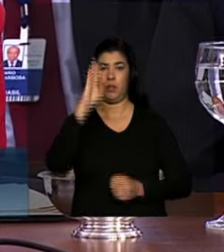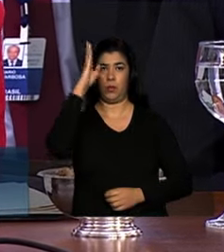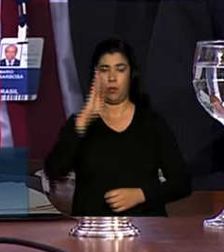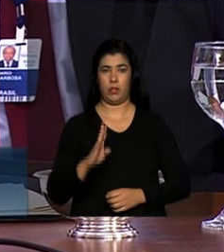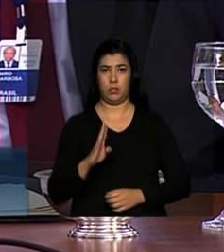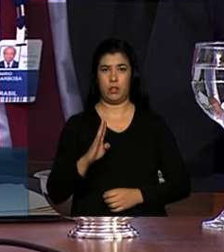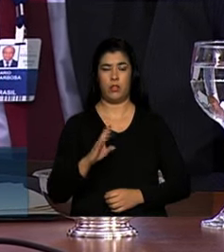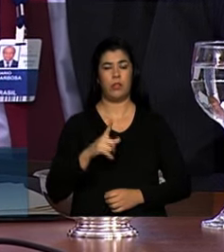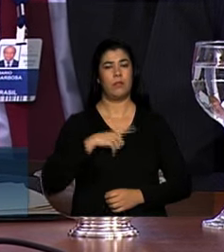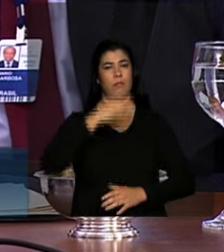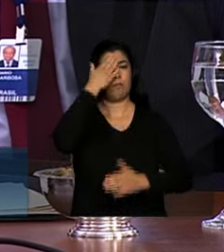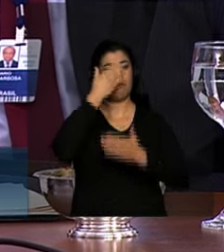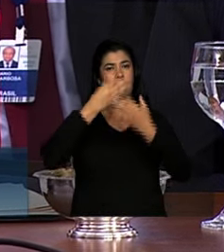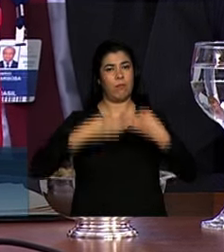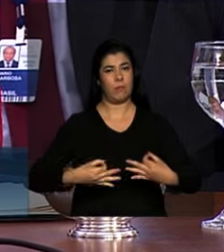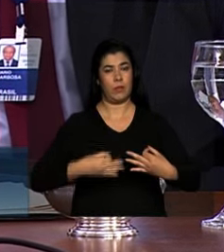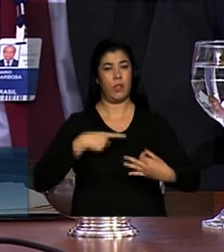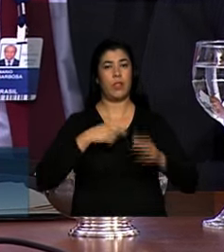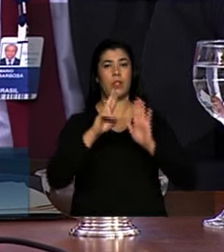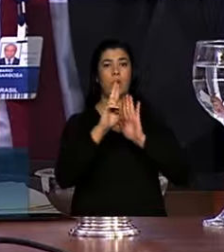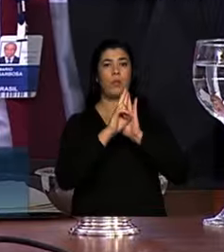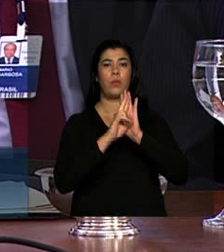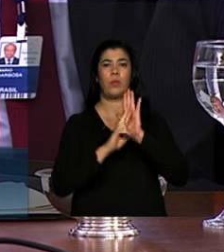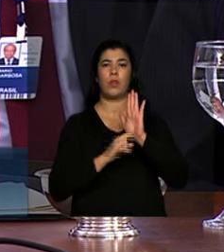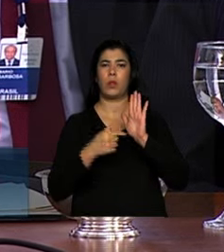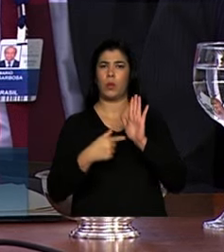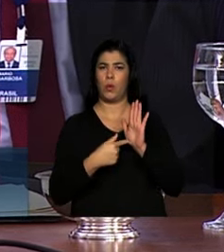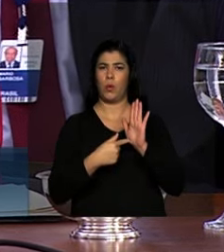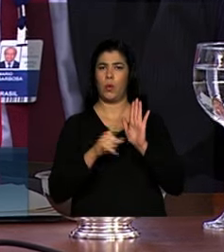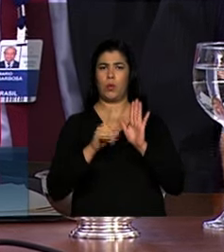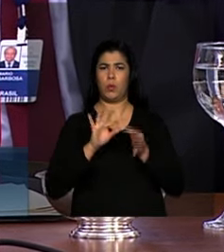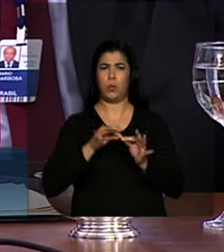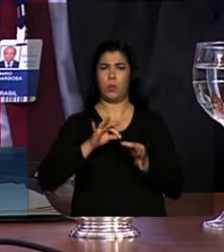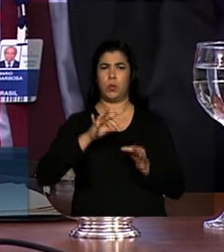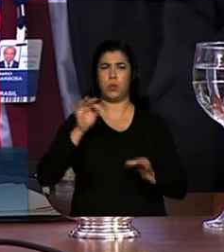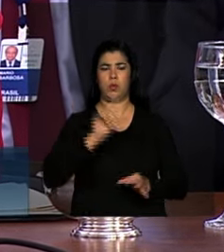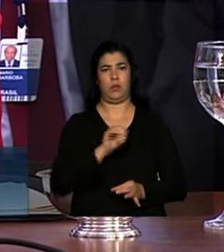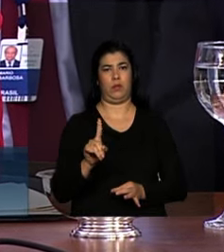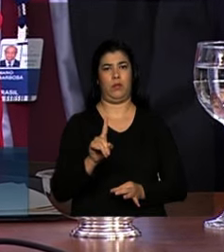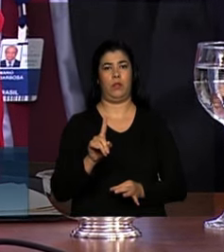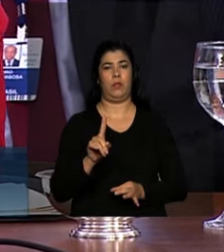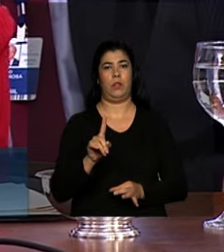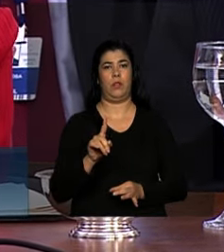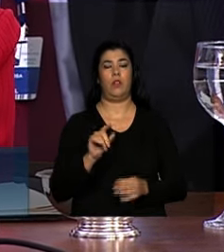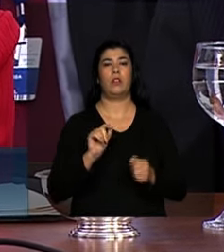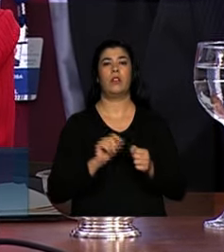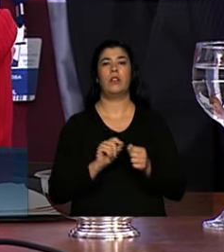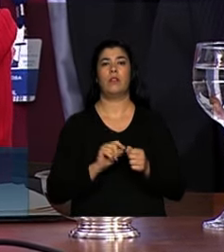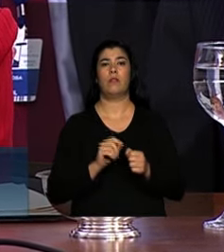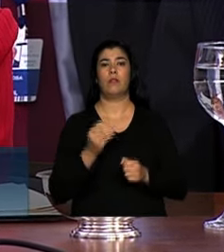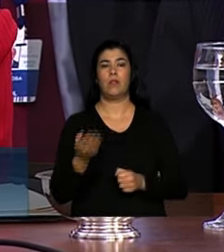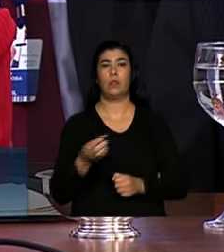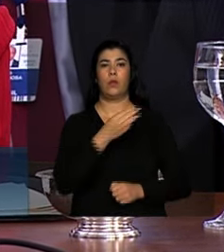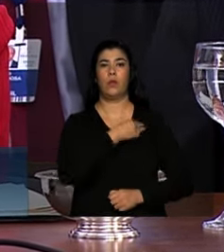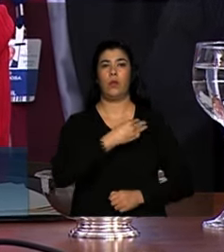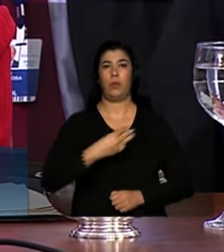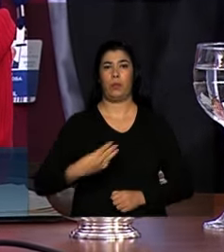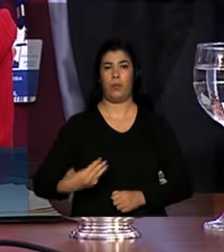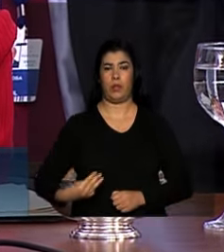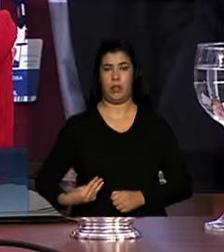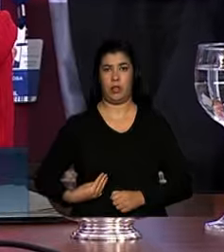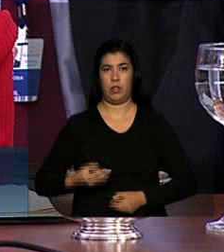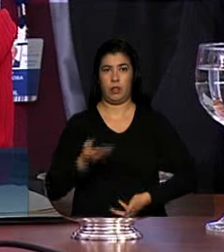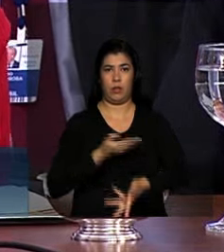não fiquem preocupados, é um relatório que não é muito extenso e será feito pelo o ministro